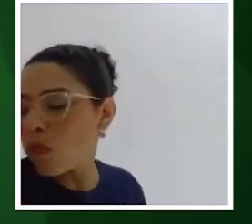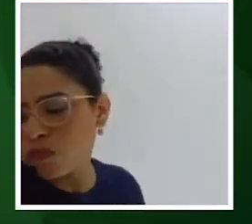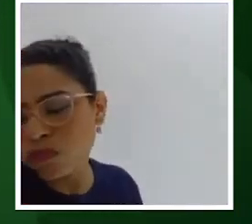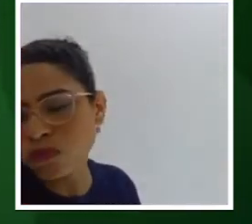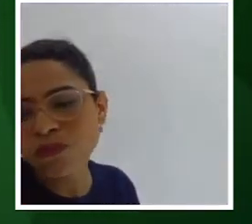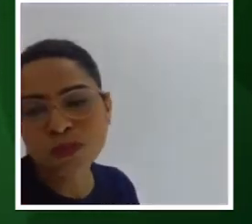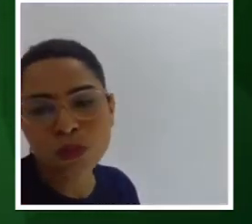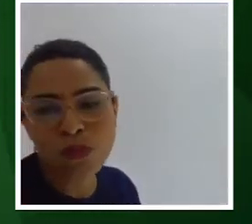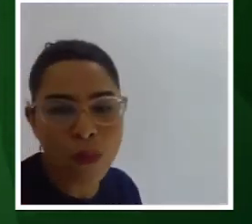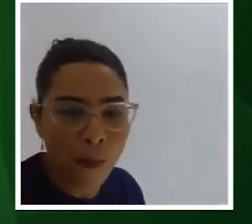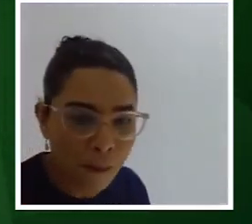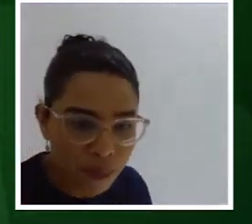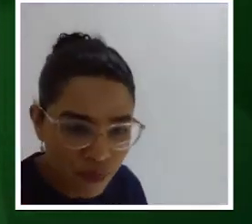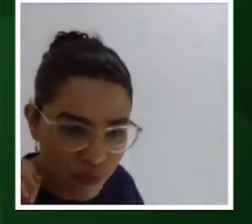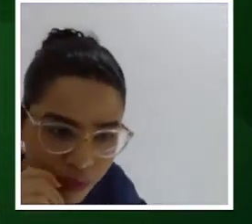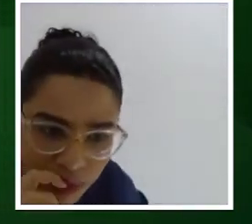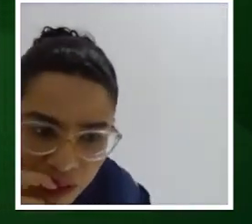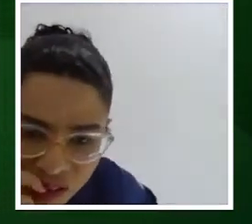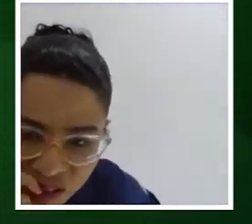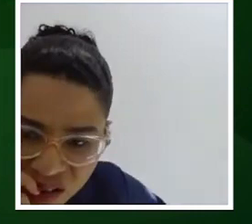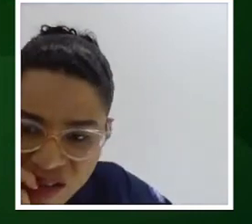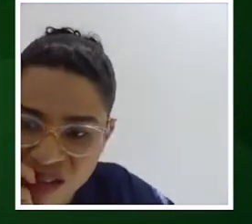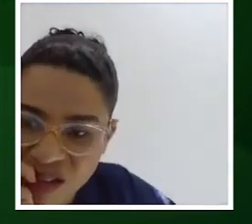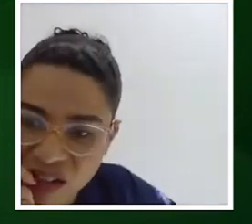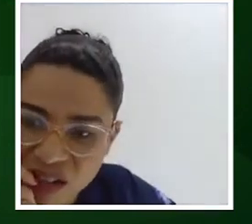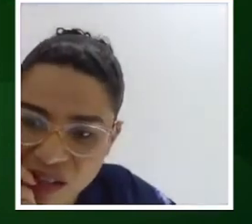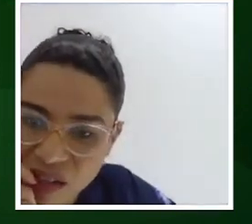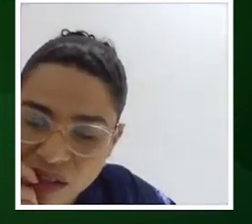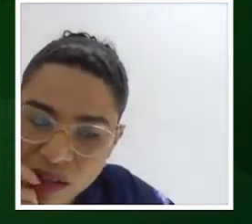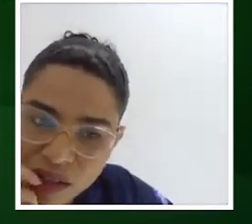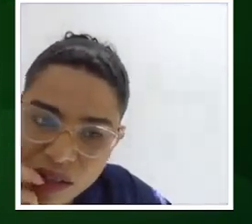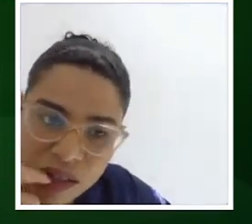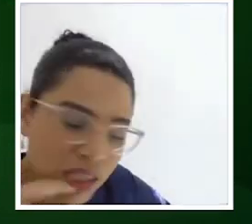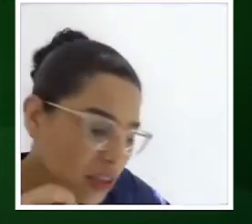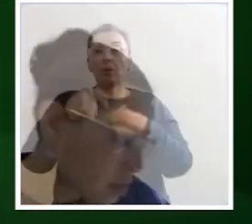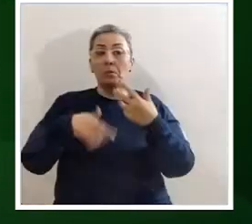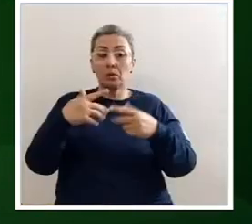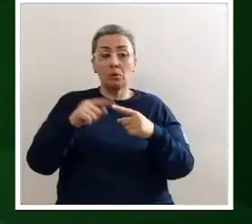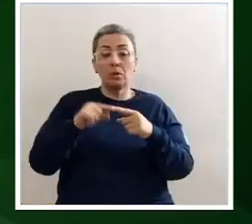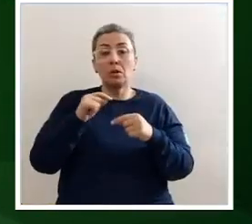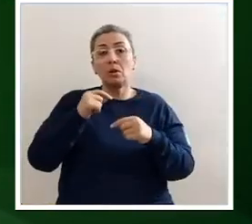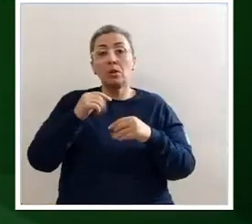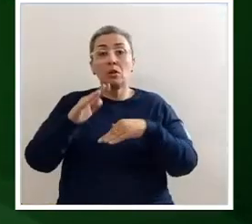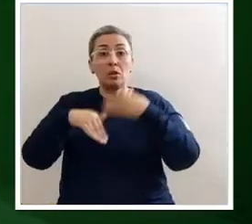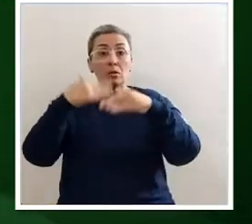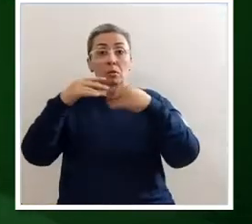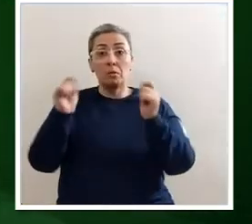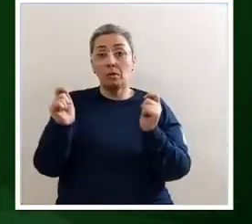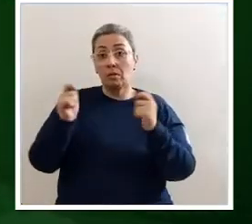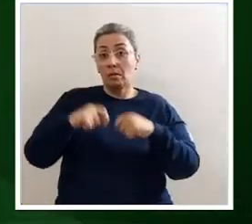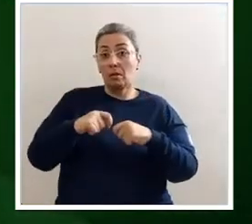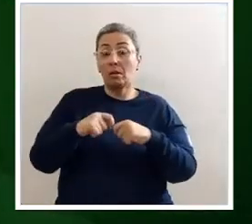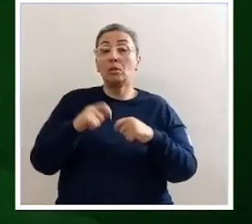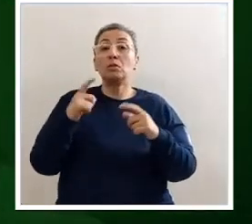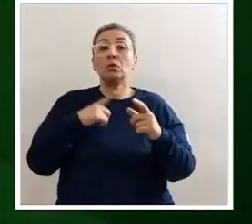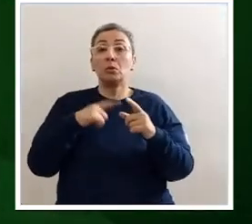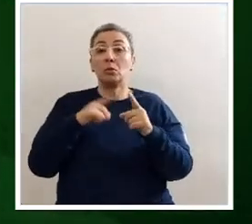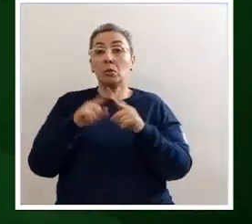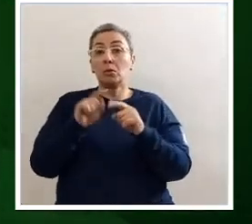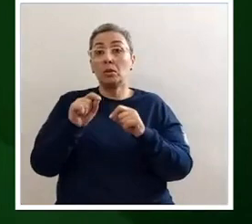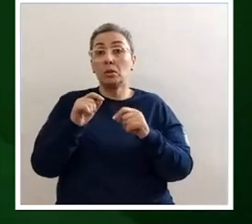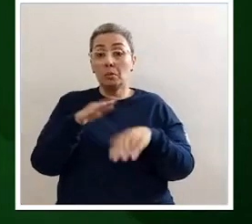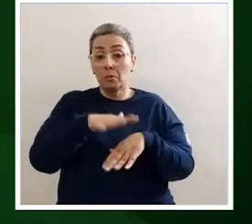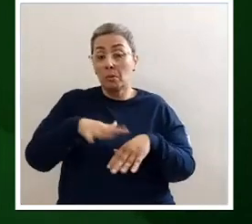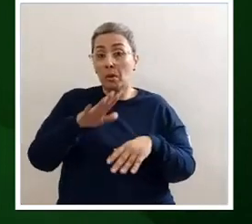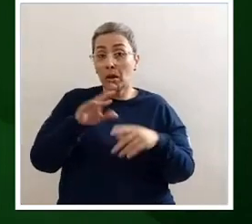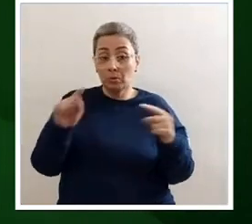criação do conhecimento Então os desdobramentos eles contêmulo desenvolvimento de habilidades como parte de